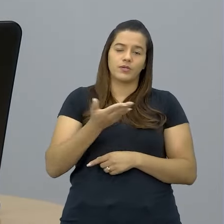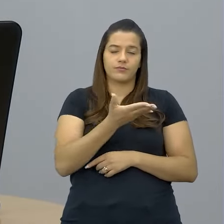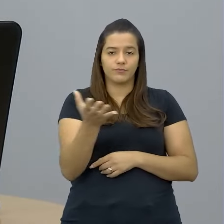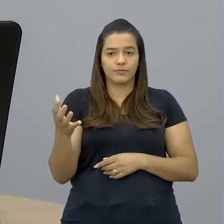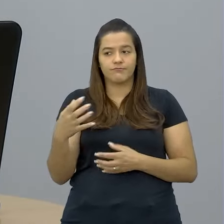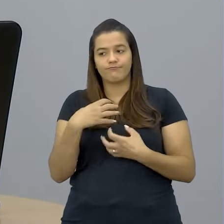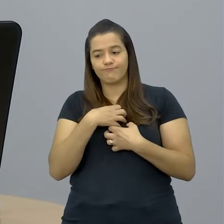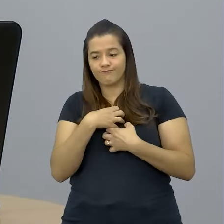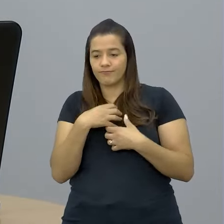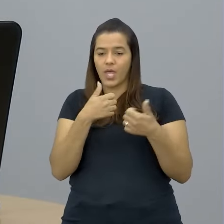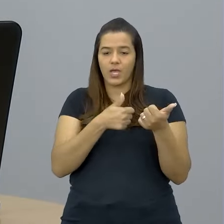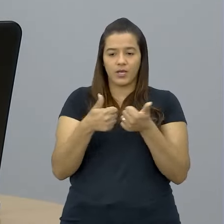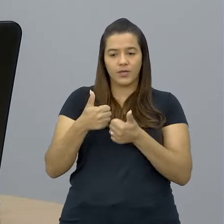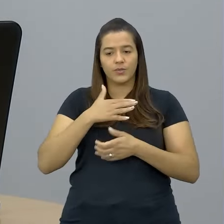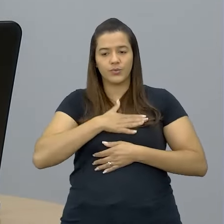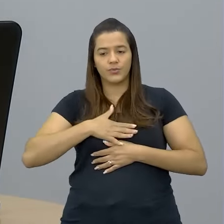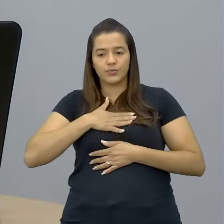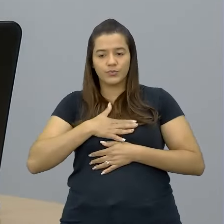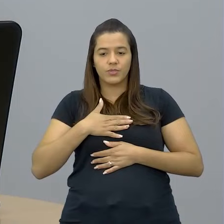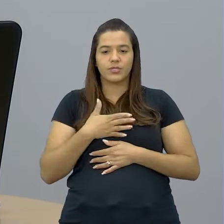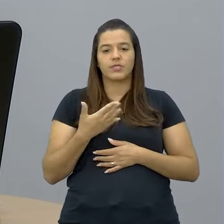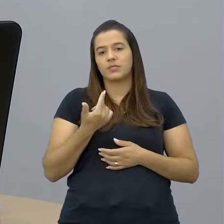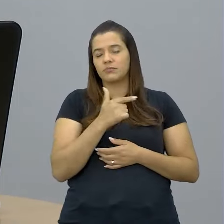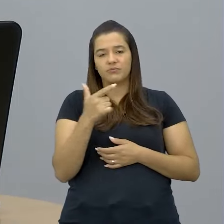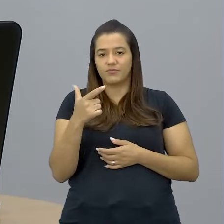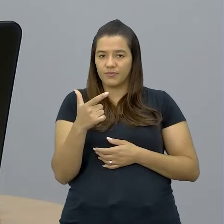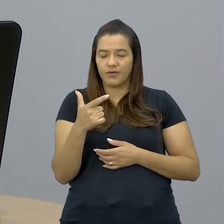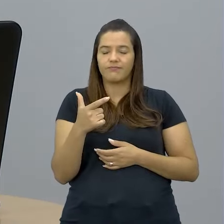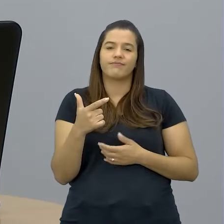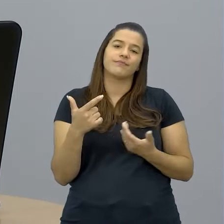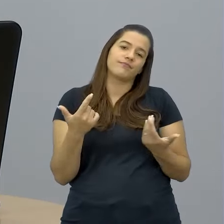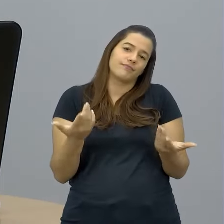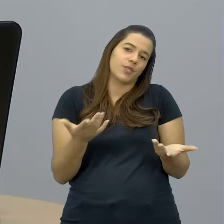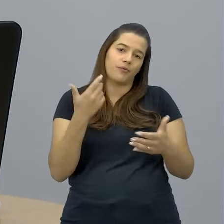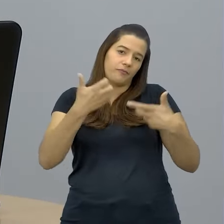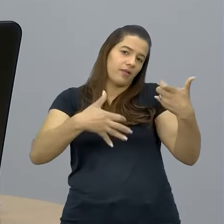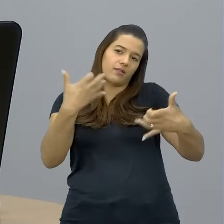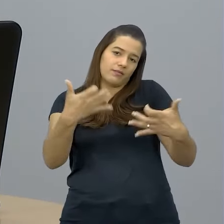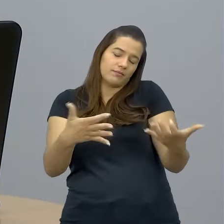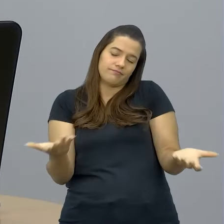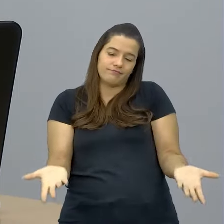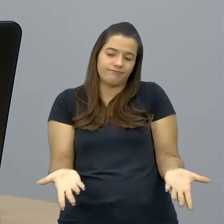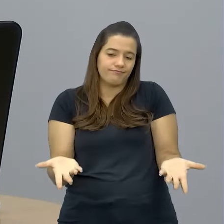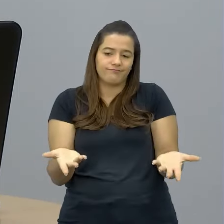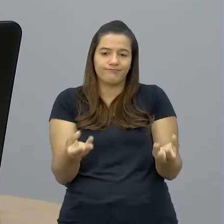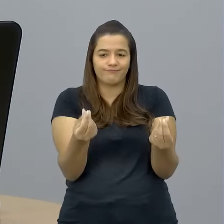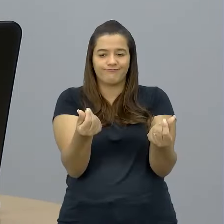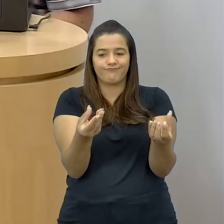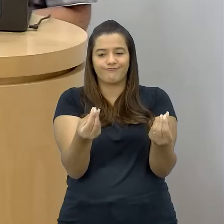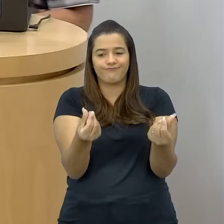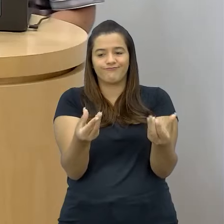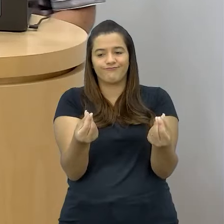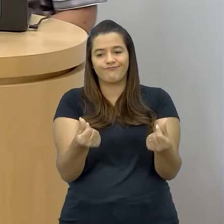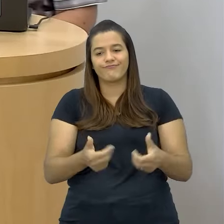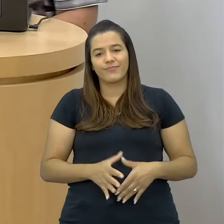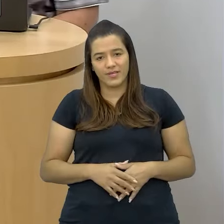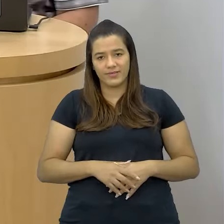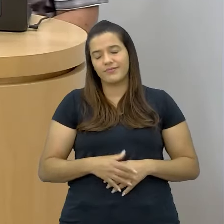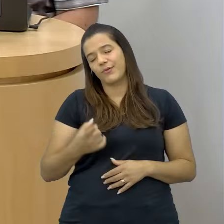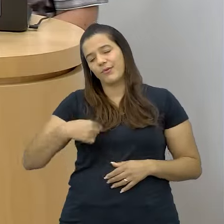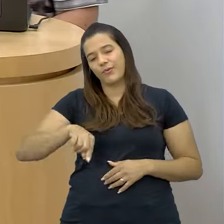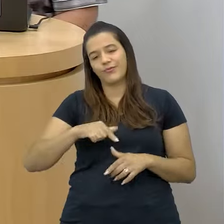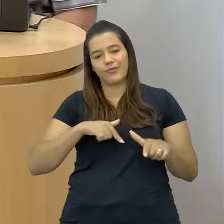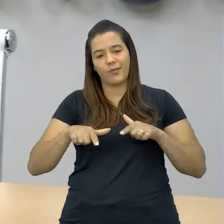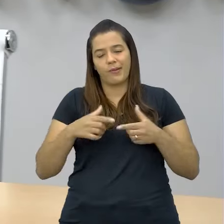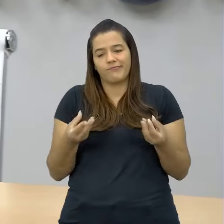vocês, porque se não tiver sentido nem significado, tudo que a gente falou aqui não tem sentido o nosso trabalho.